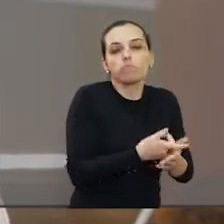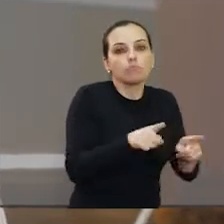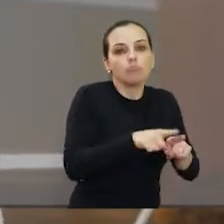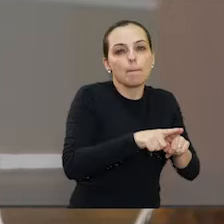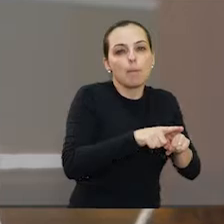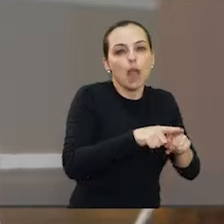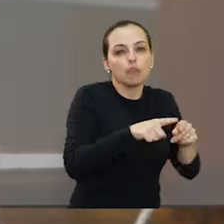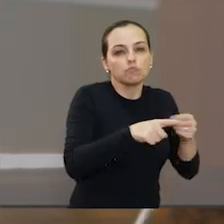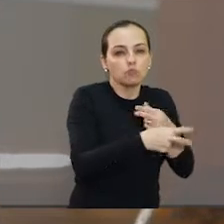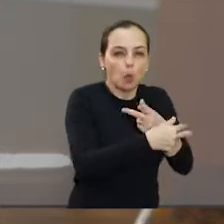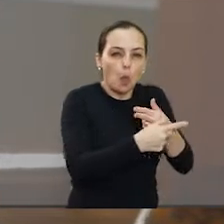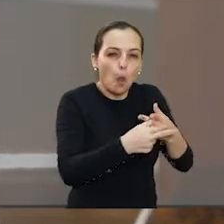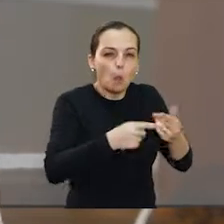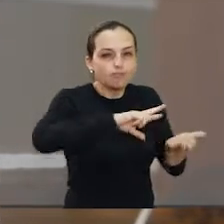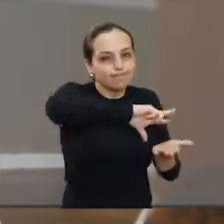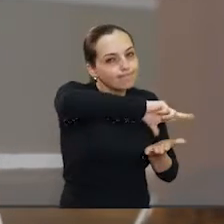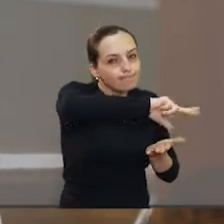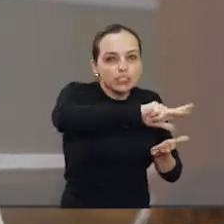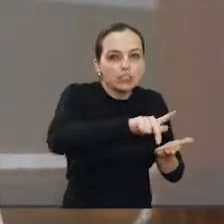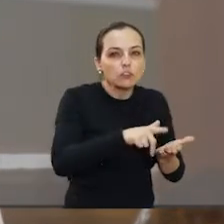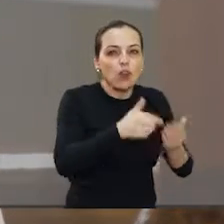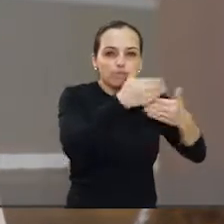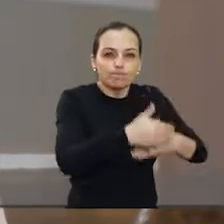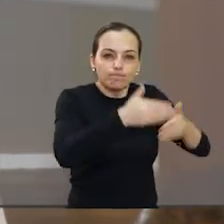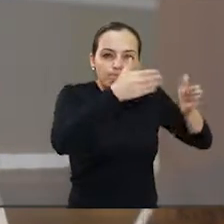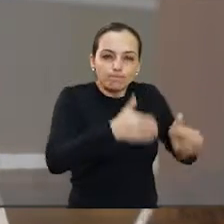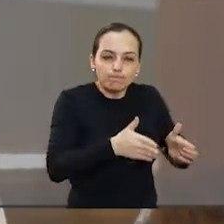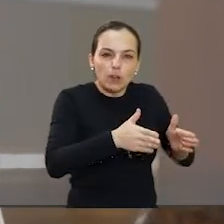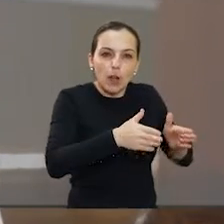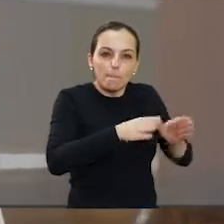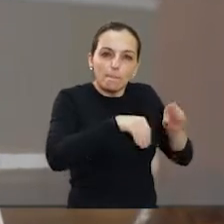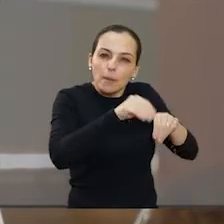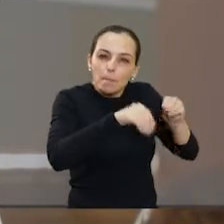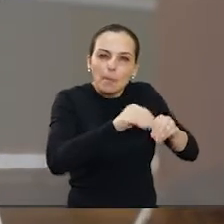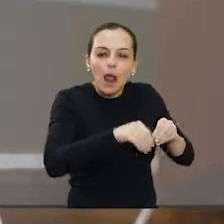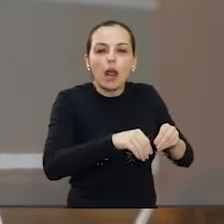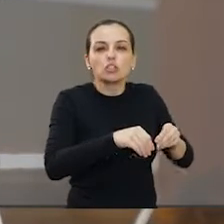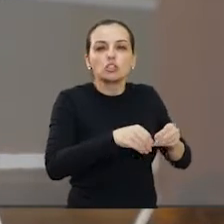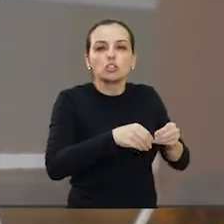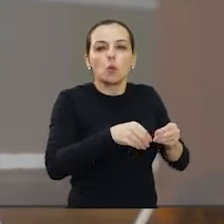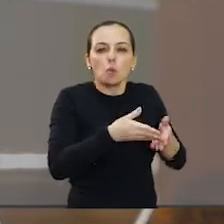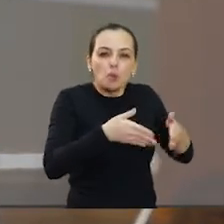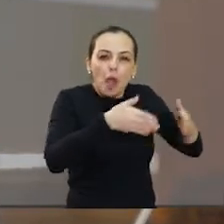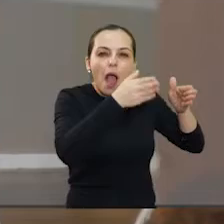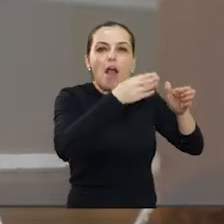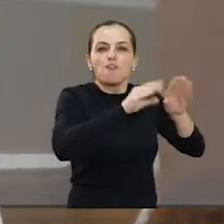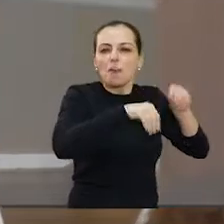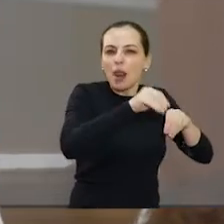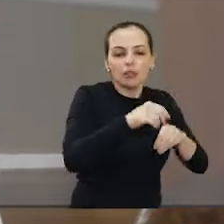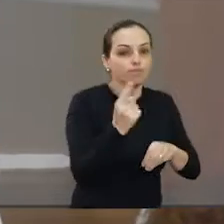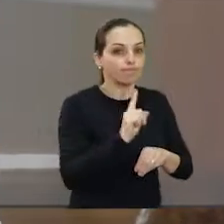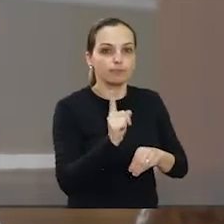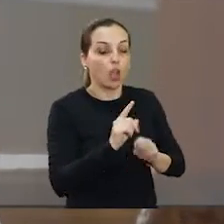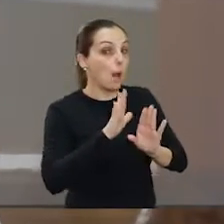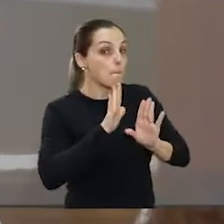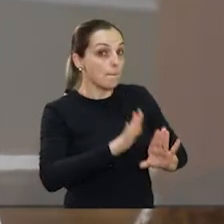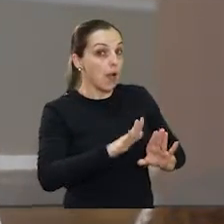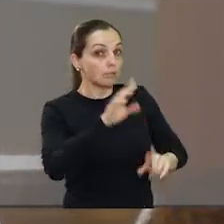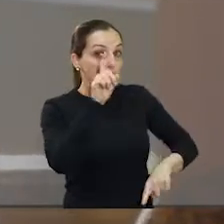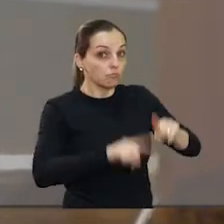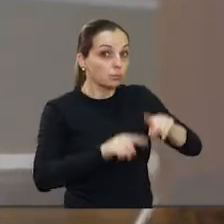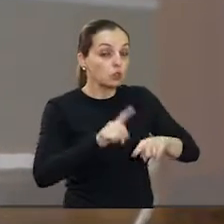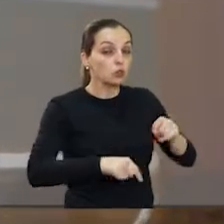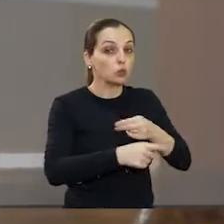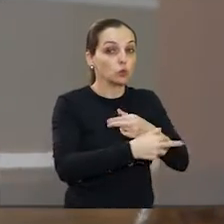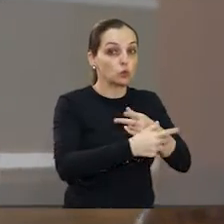vez de embalagens, né, o arroz, o feijão, comprar a granel. Procurar utilizar, principalmente na compra